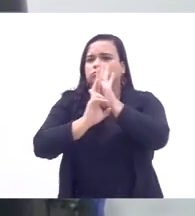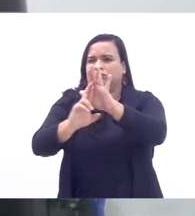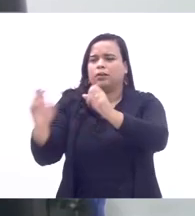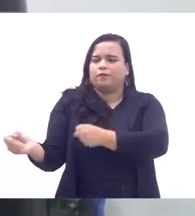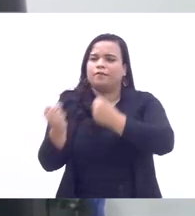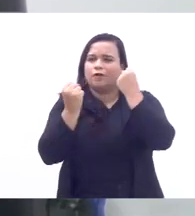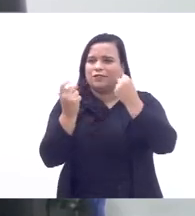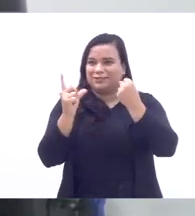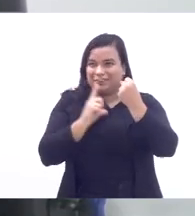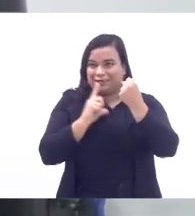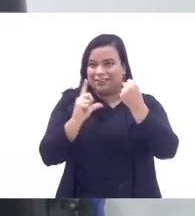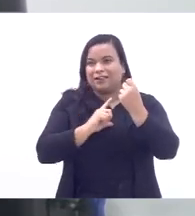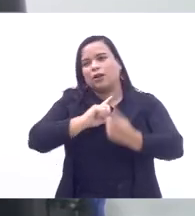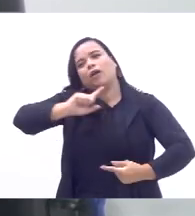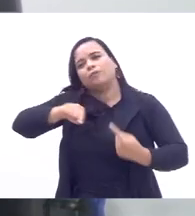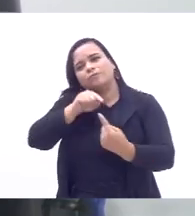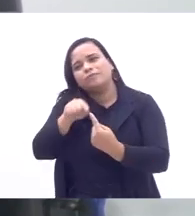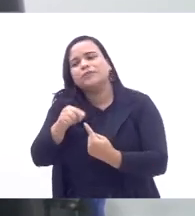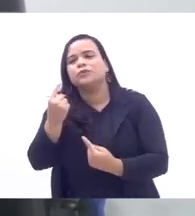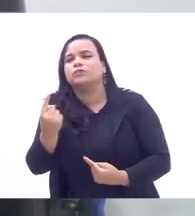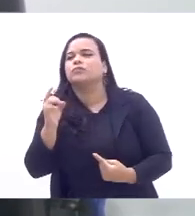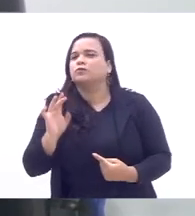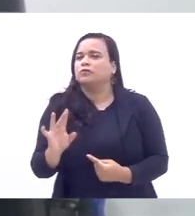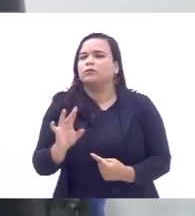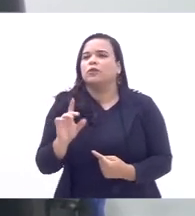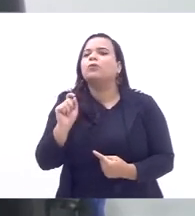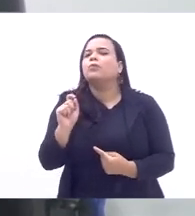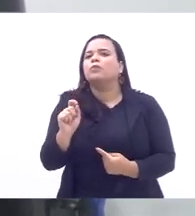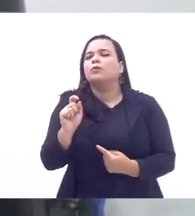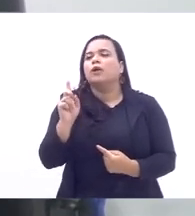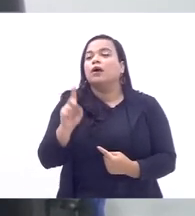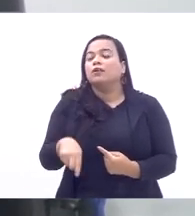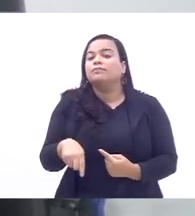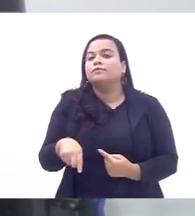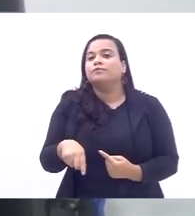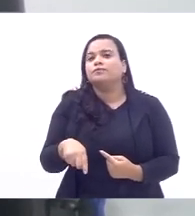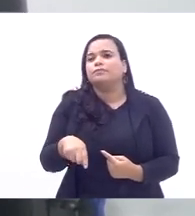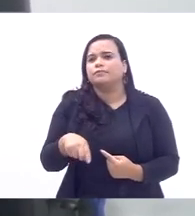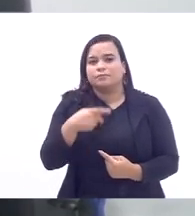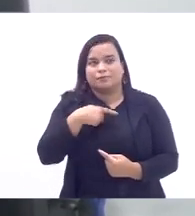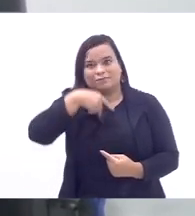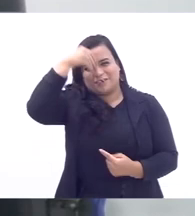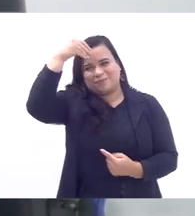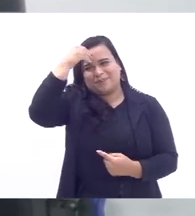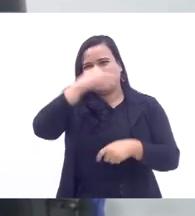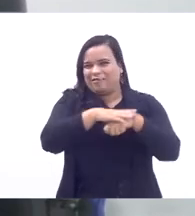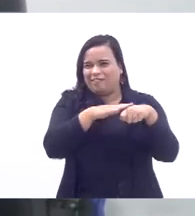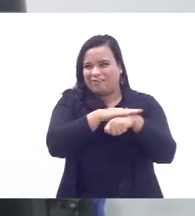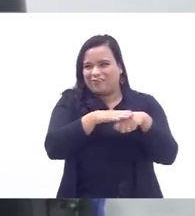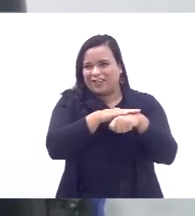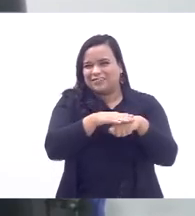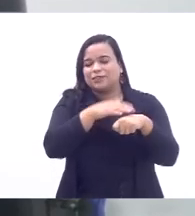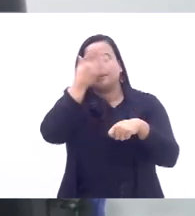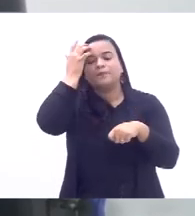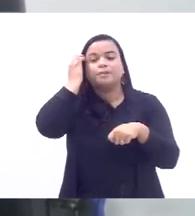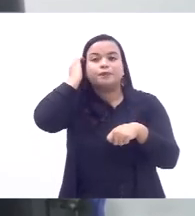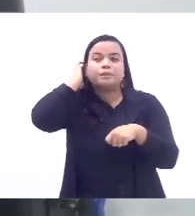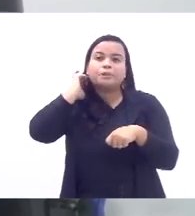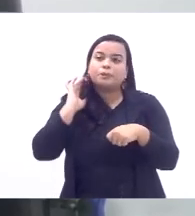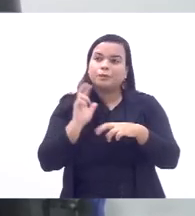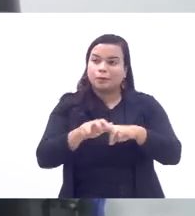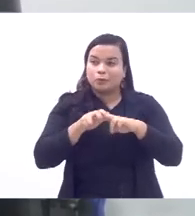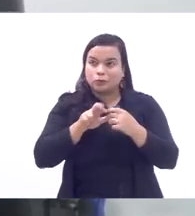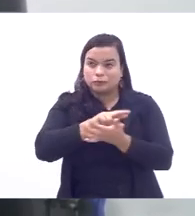força em prol de um único objetivo. É, conversando com meu padrinho, e que por